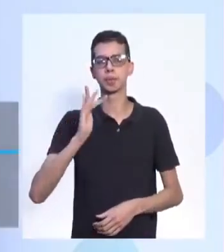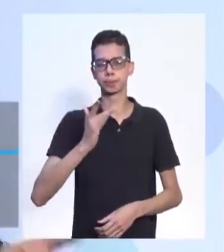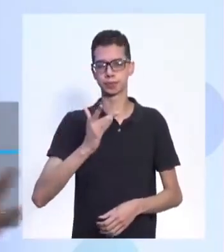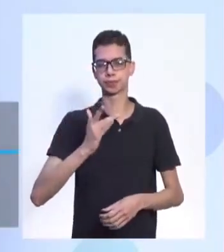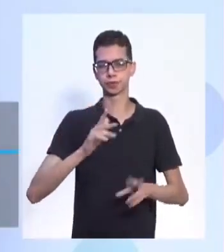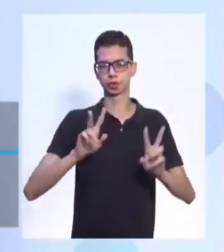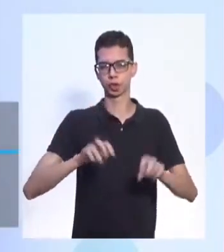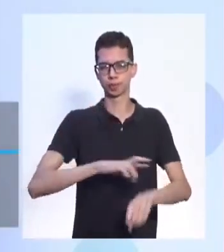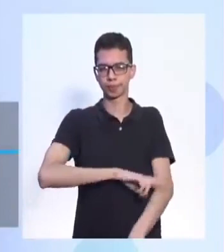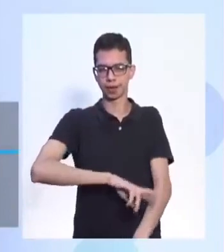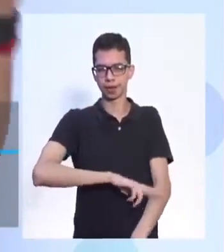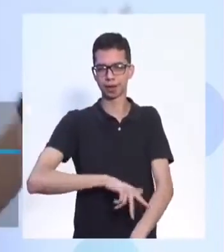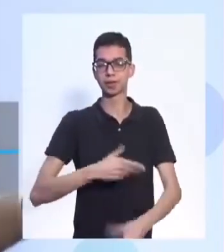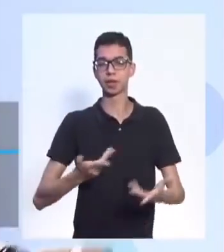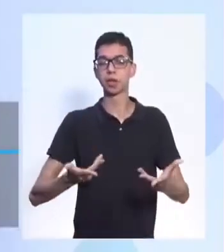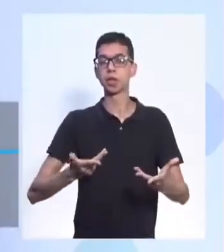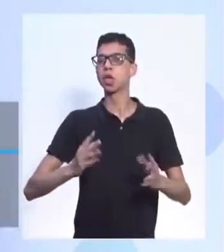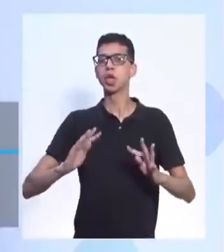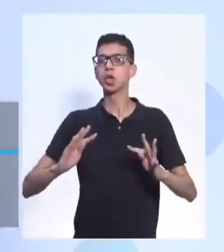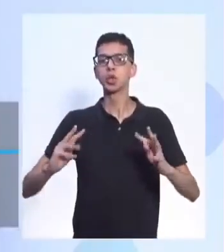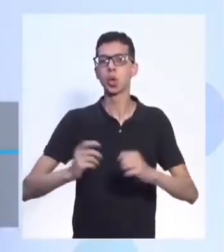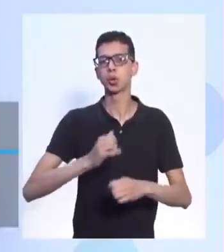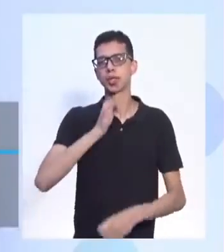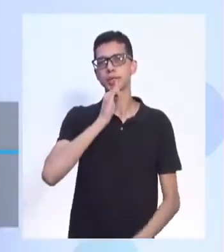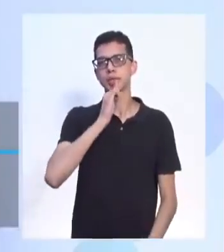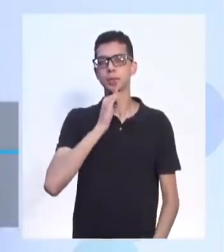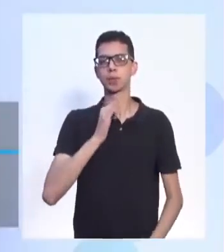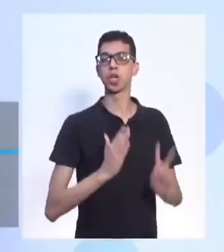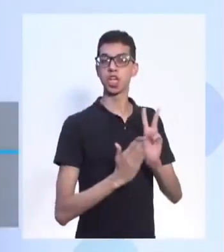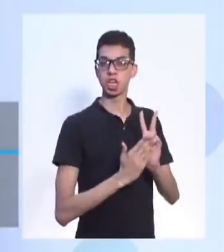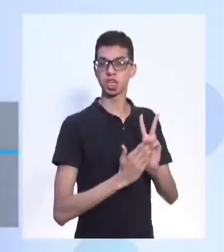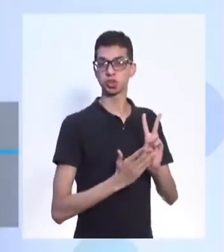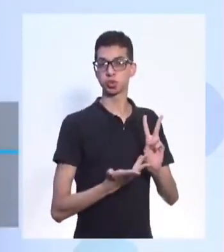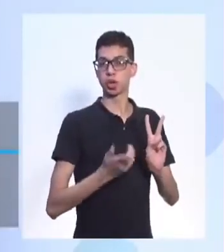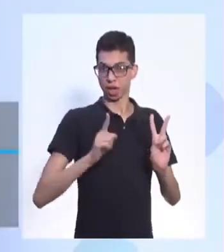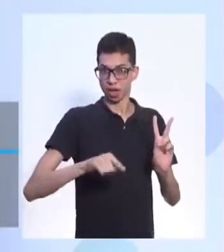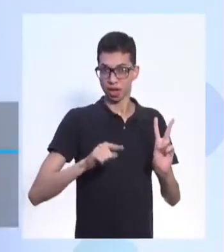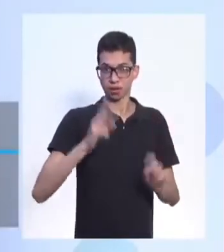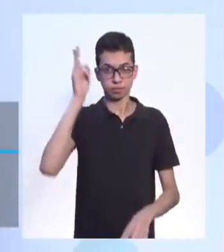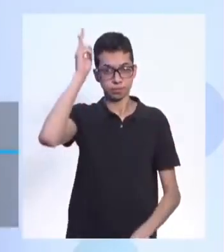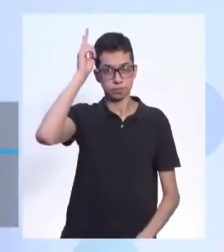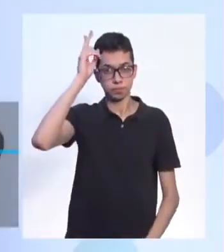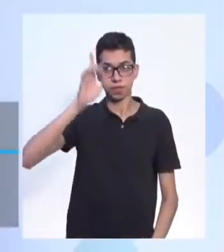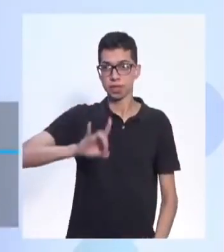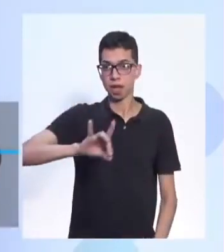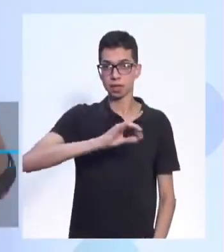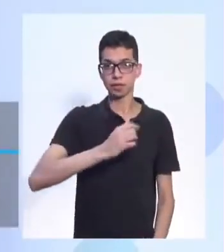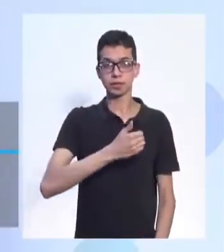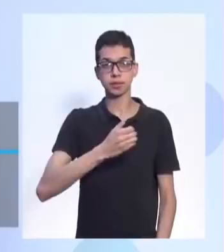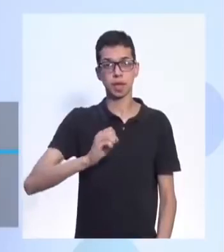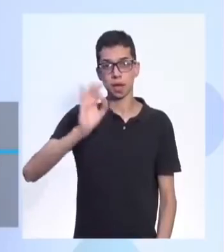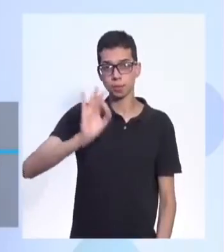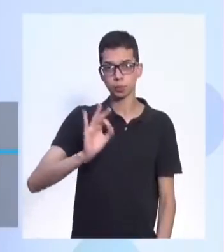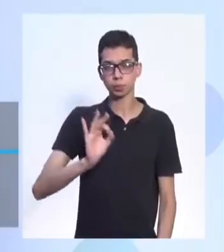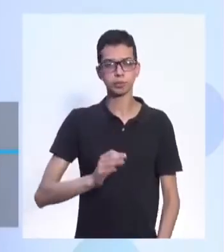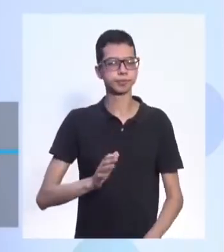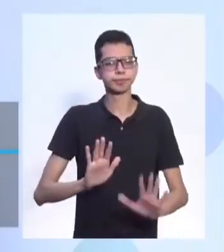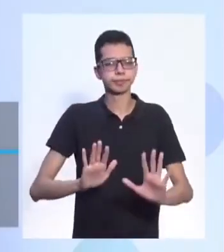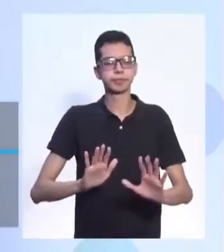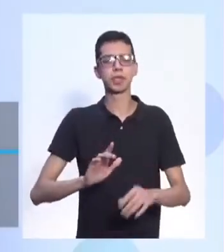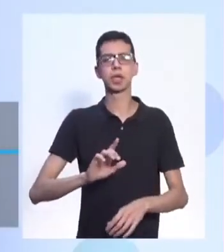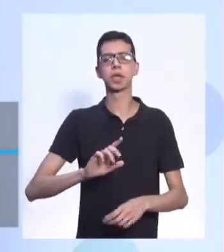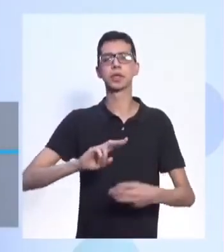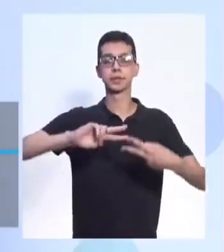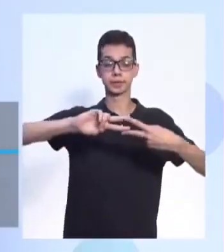inteiramente caucasiano, inteiramente índio. Se a gente for olhar nos exames de DNA que o pessoal faz, todos